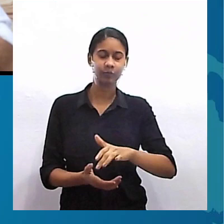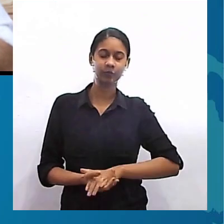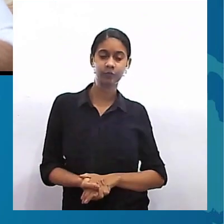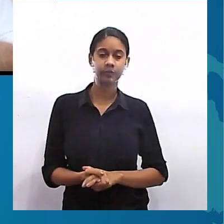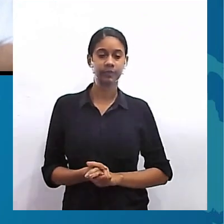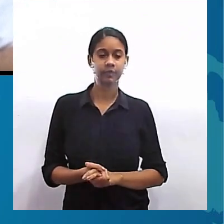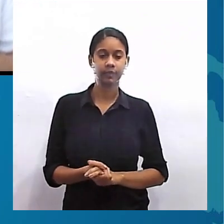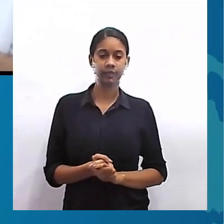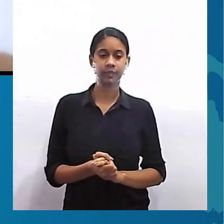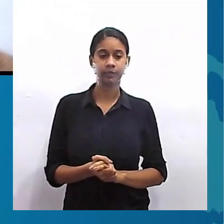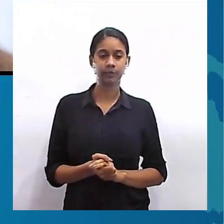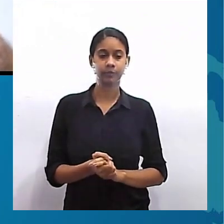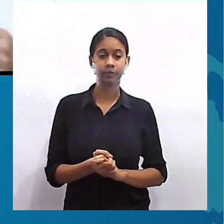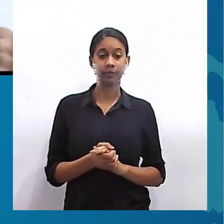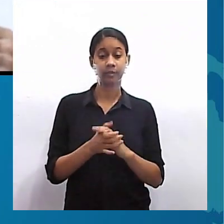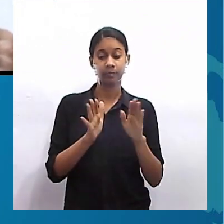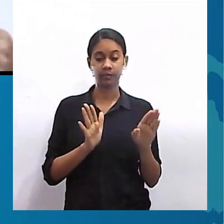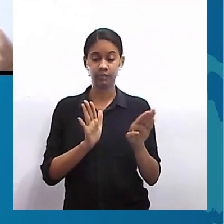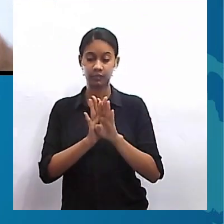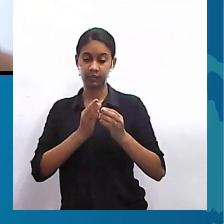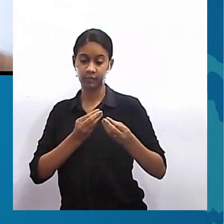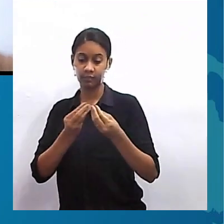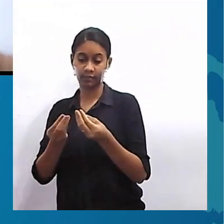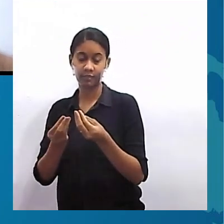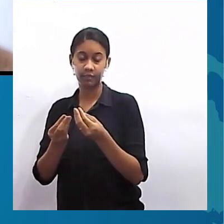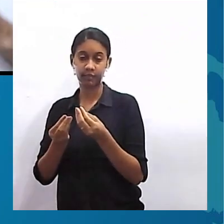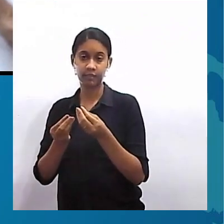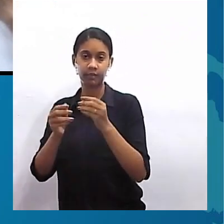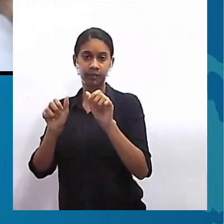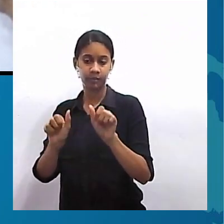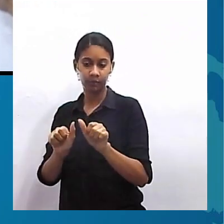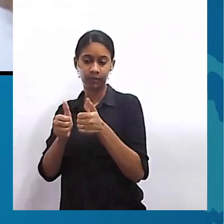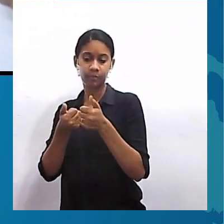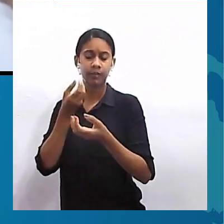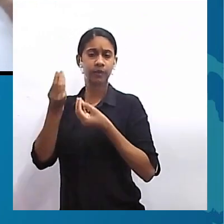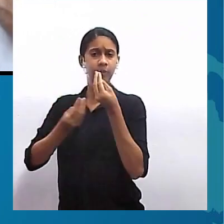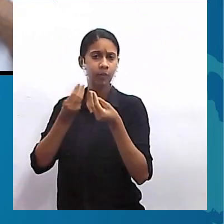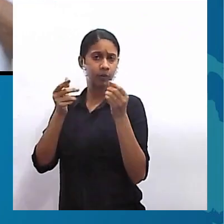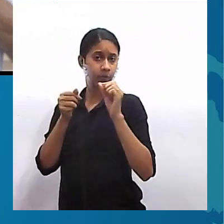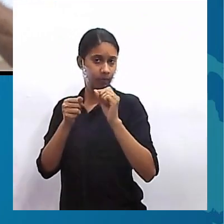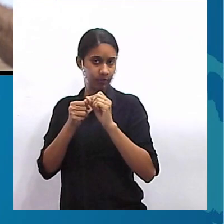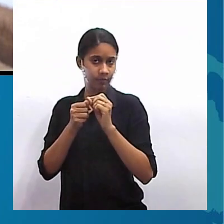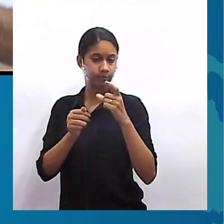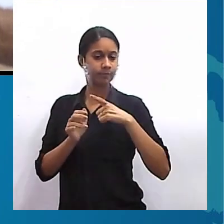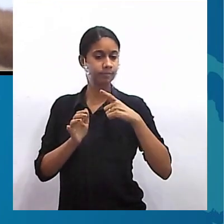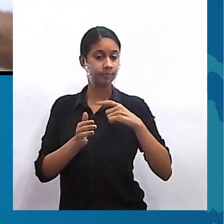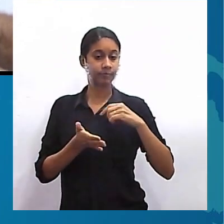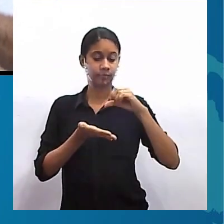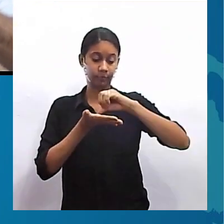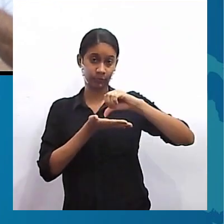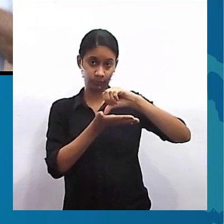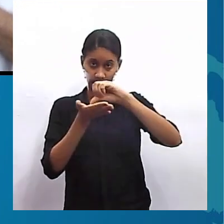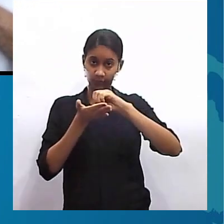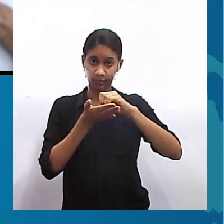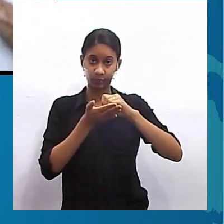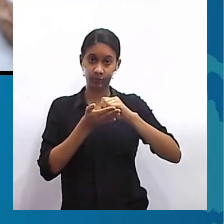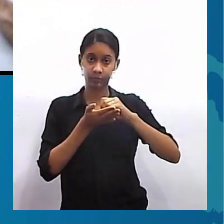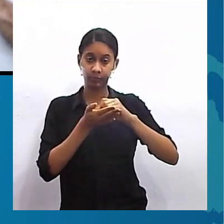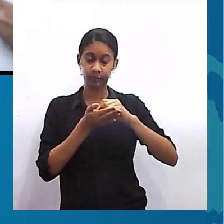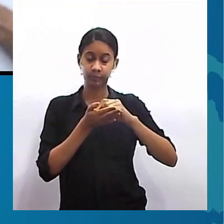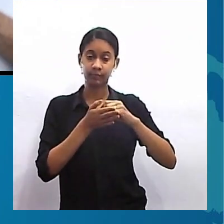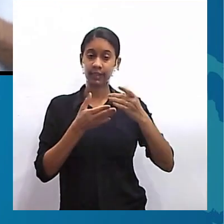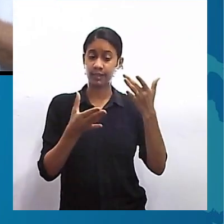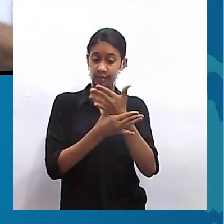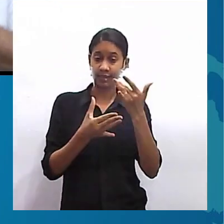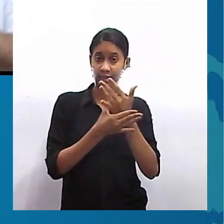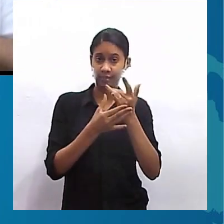para concretizar essa entrega com qualidade. Então, o que é que ela faz? Ela tem um centro de distribuição aqui em Prazeres,